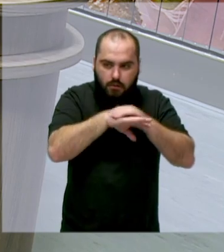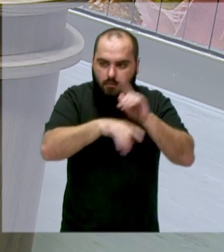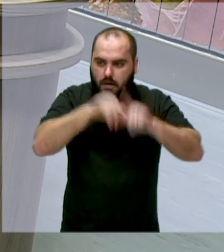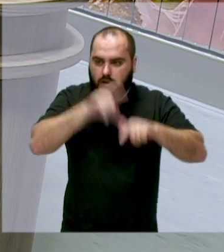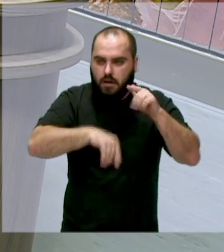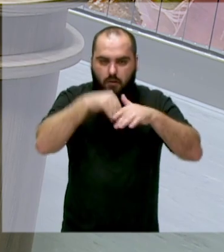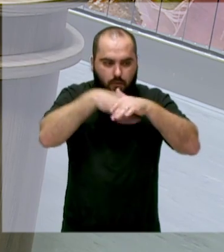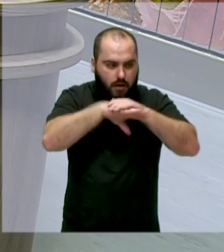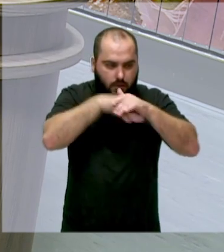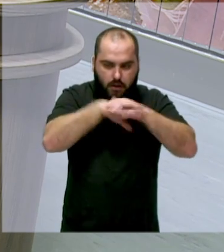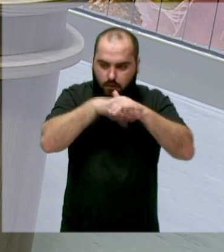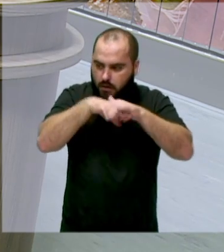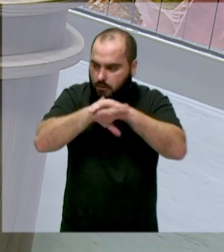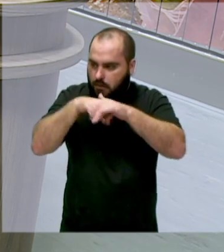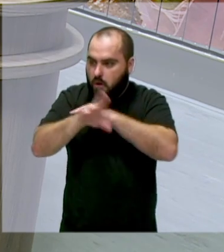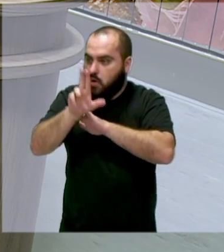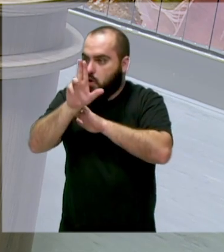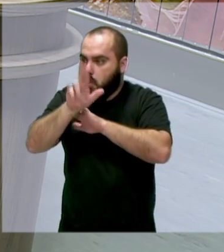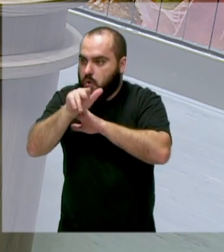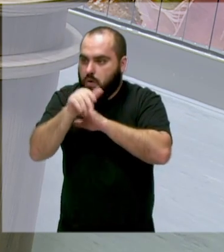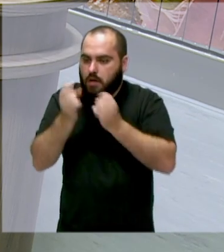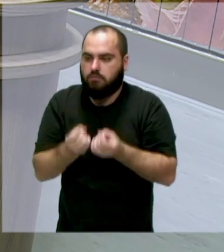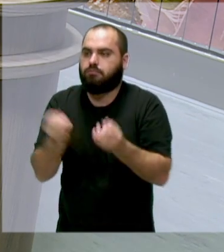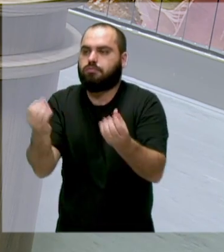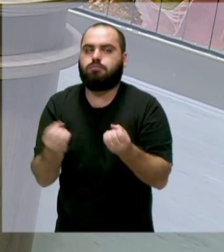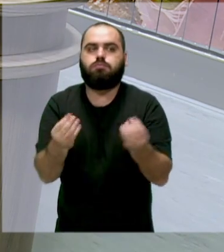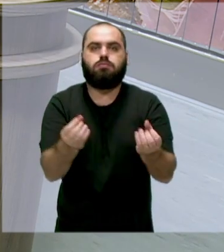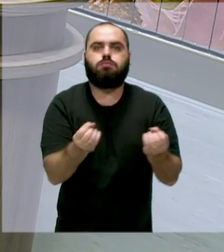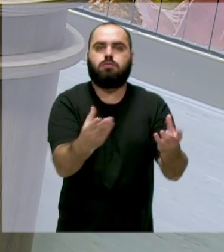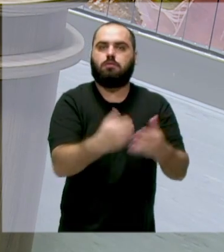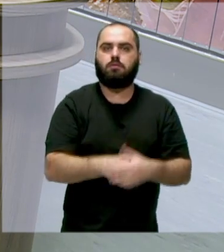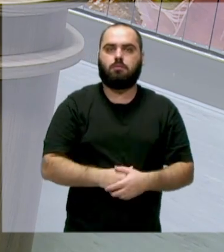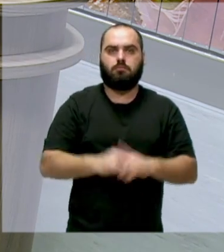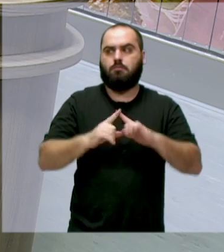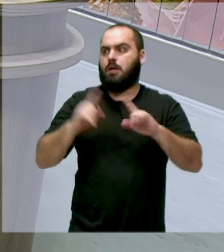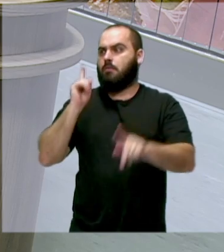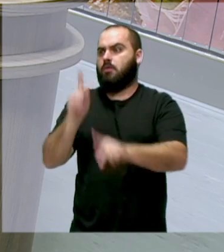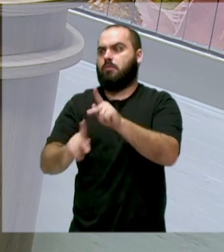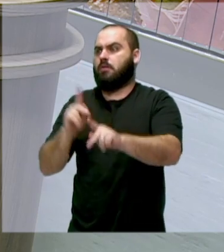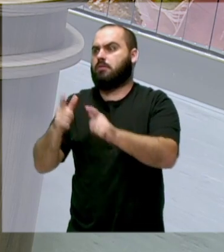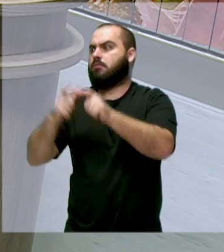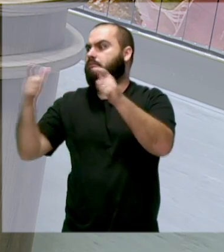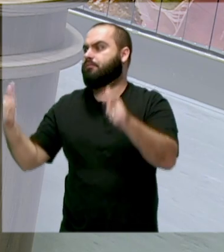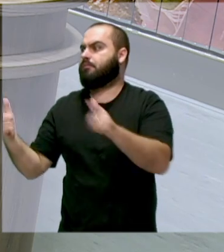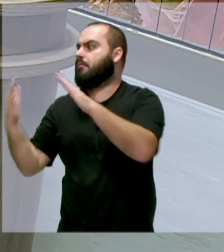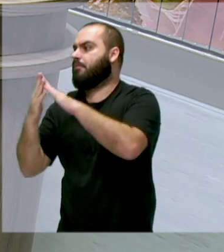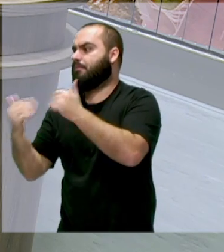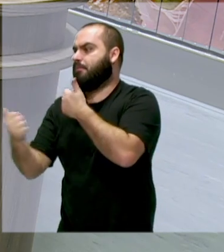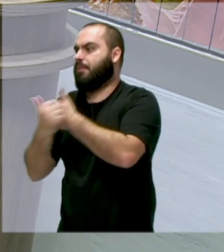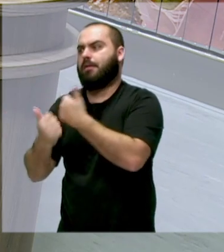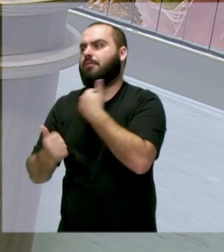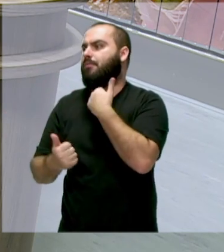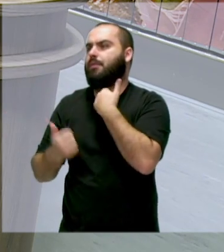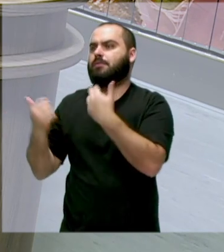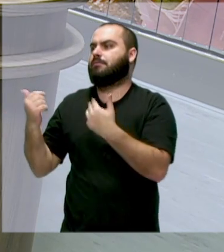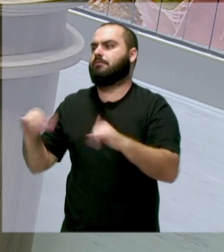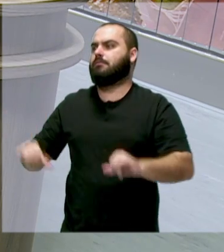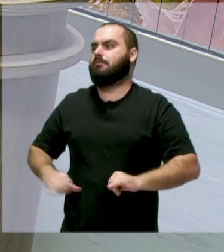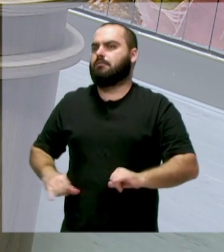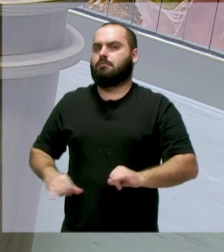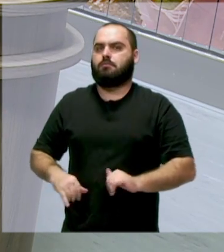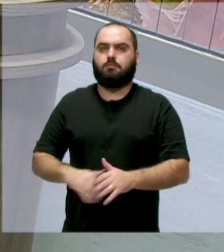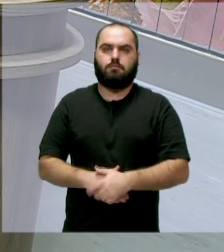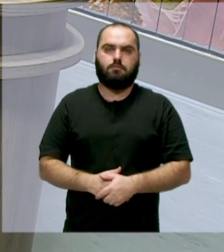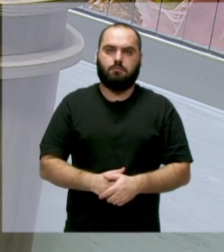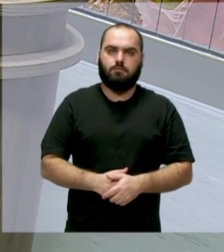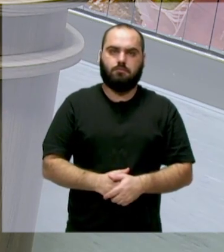quintal e nunca se desfazem, mas a população, o entorno, não pode sofrer com isso. E a gente já entrou à força, mas a gente não entra à